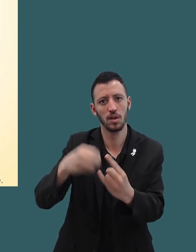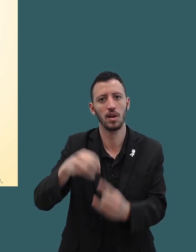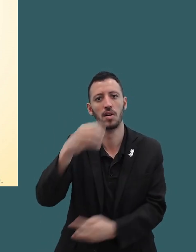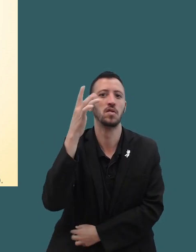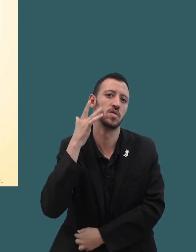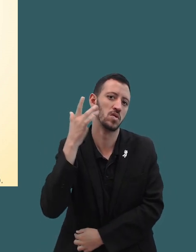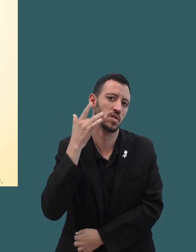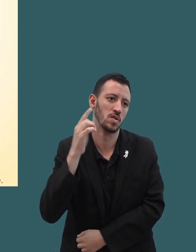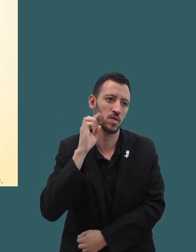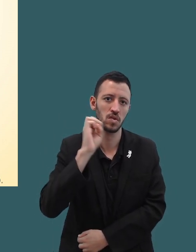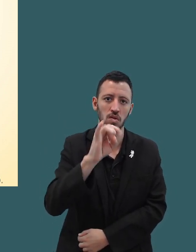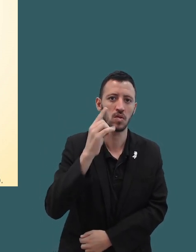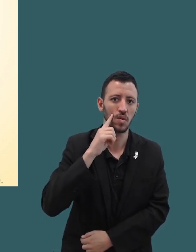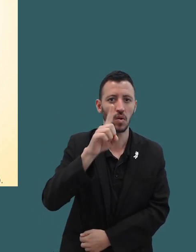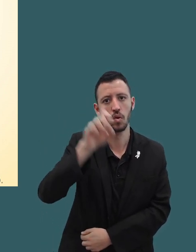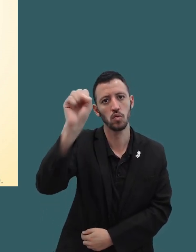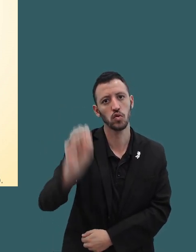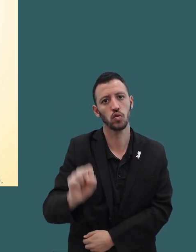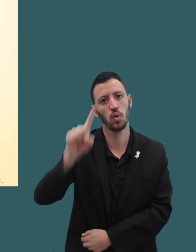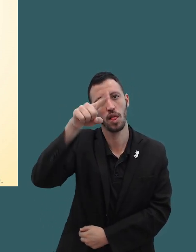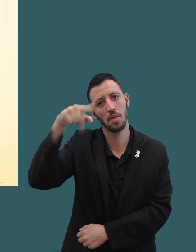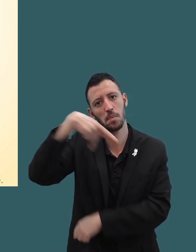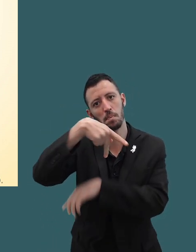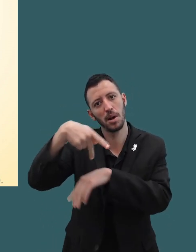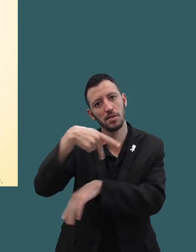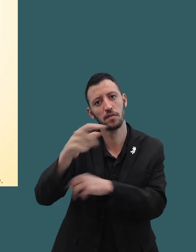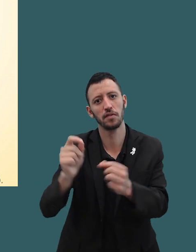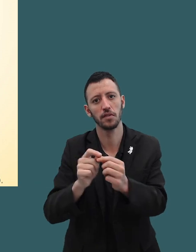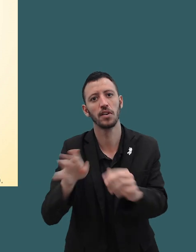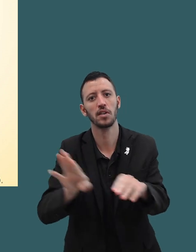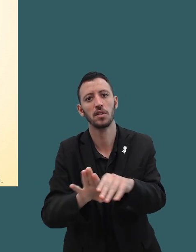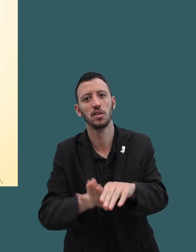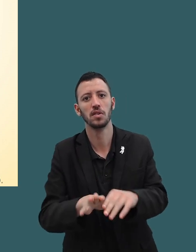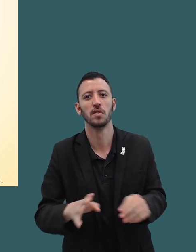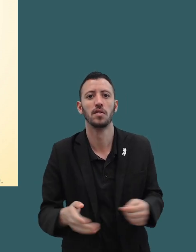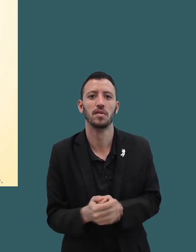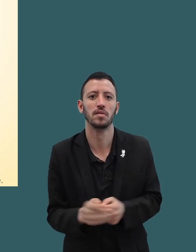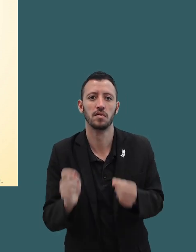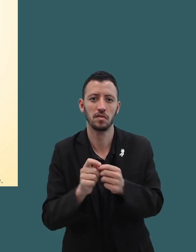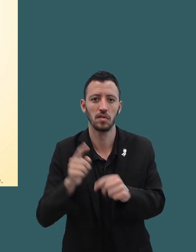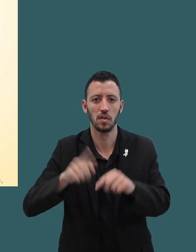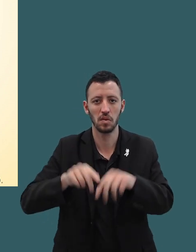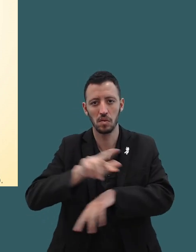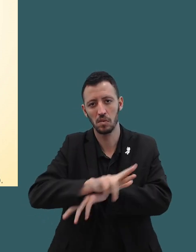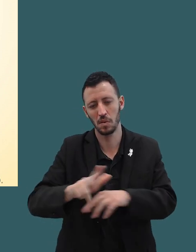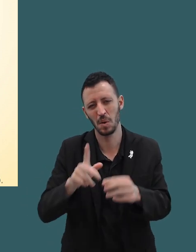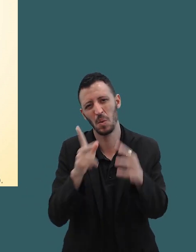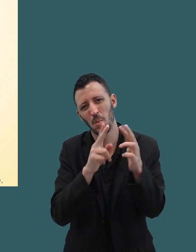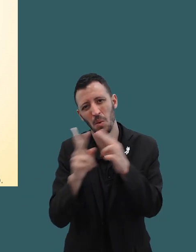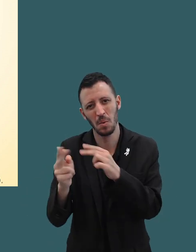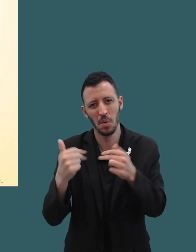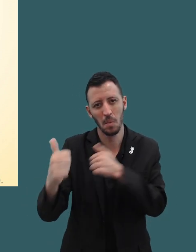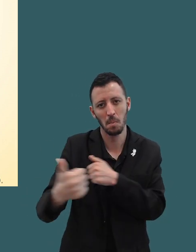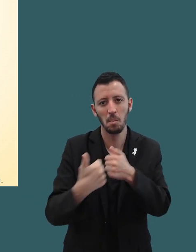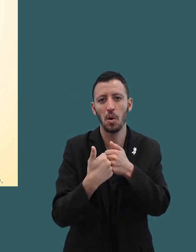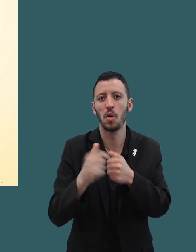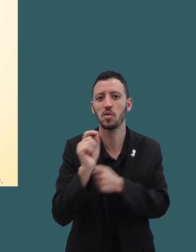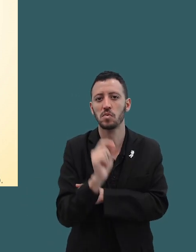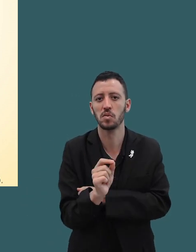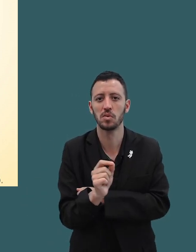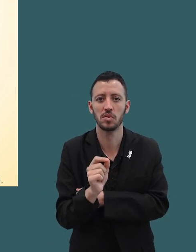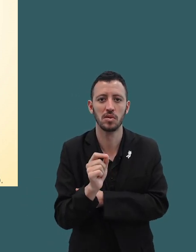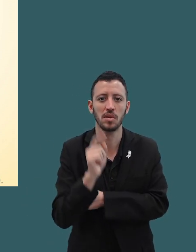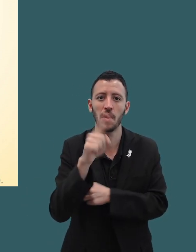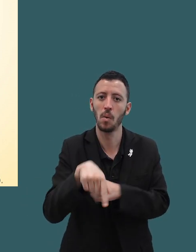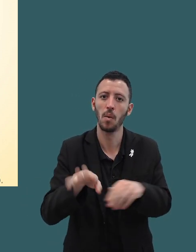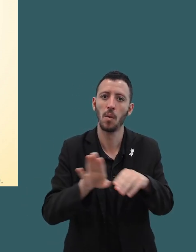Ceará. Se você vai para o sul do país, nós estamos fazendo também coisas muito parecidas, próximas,